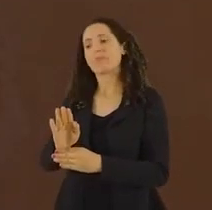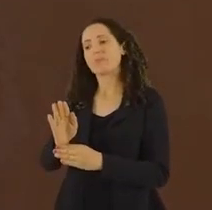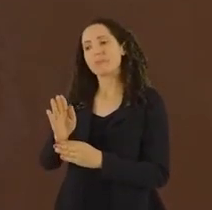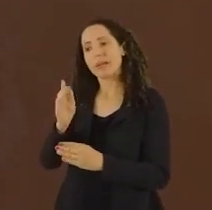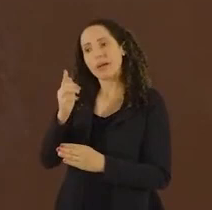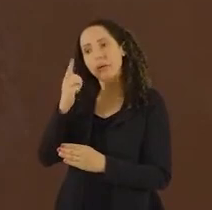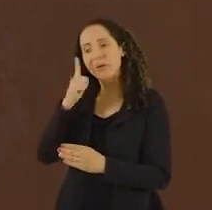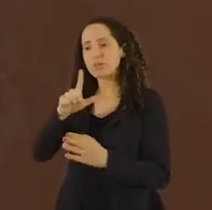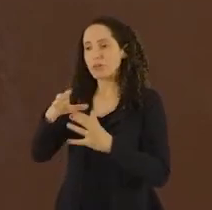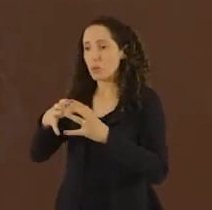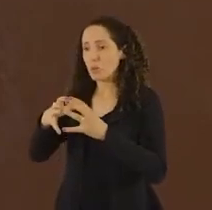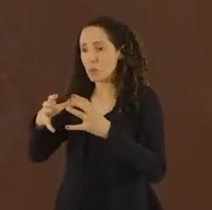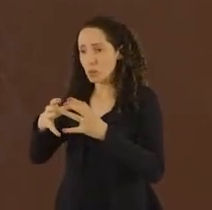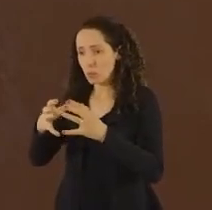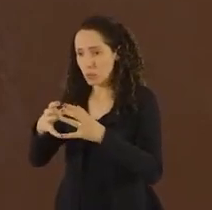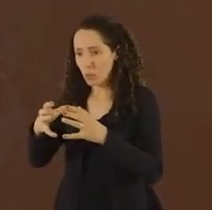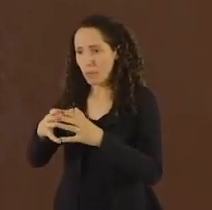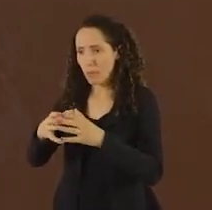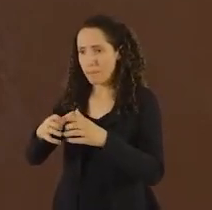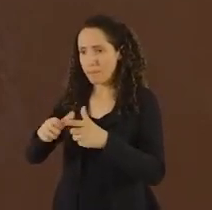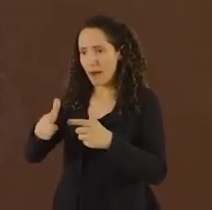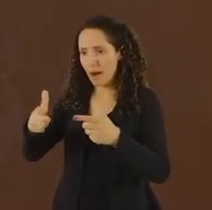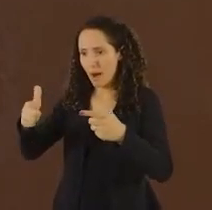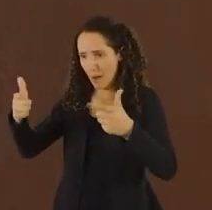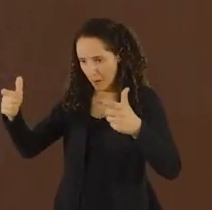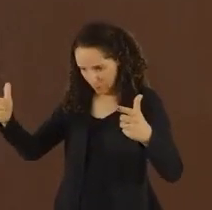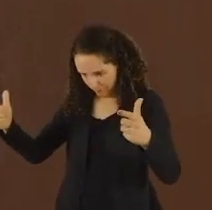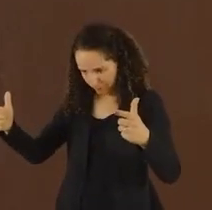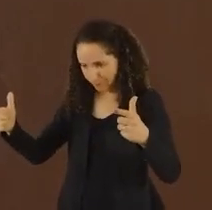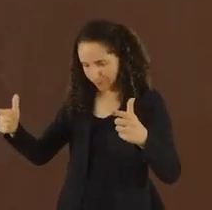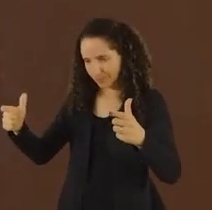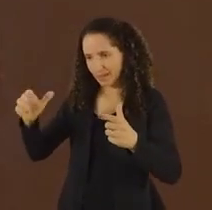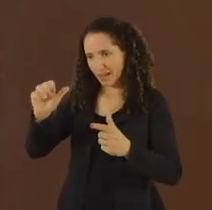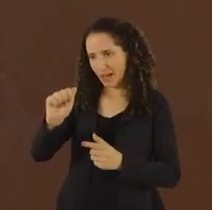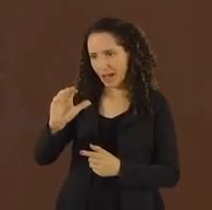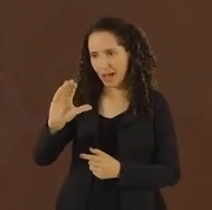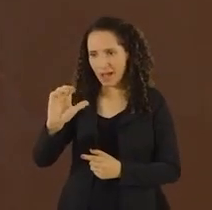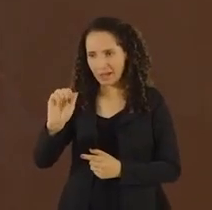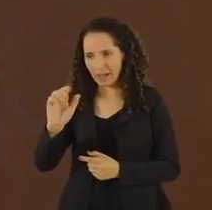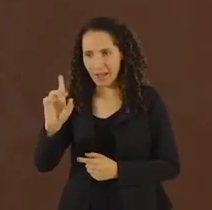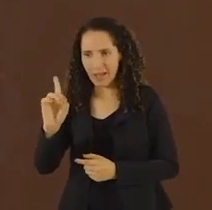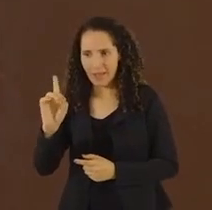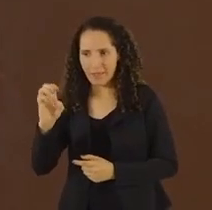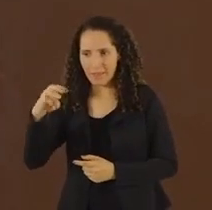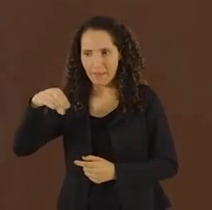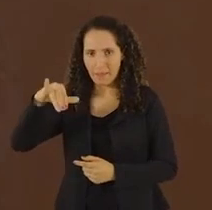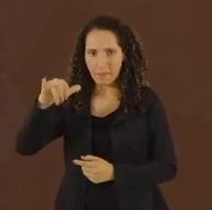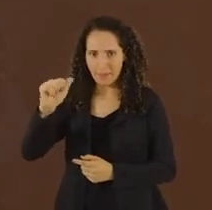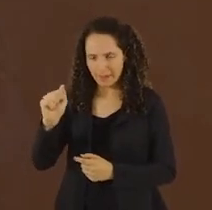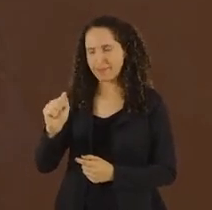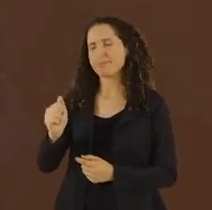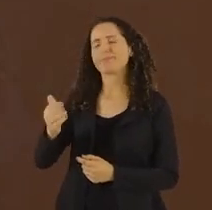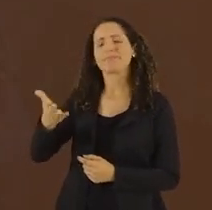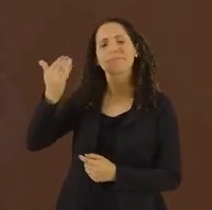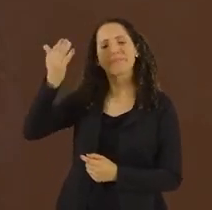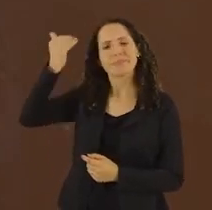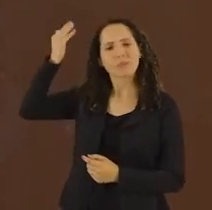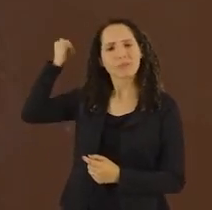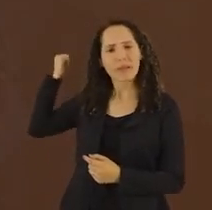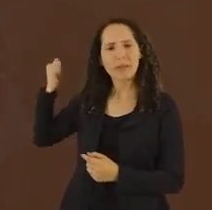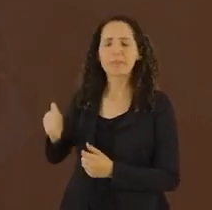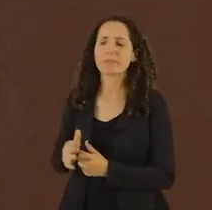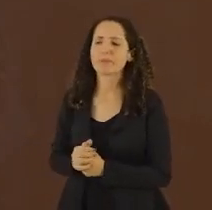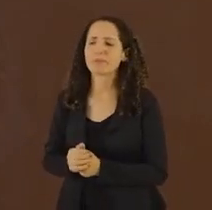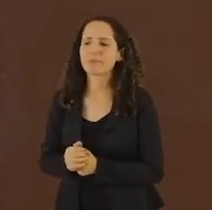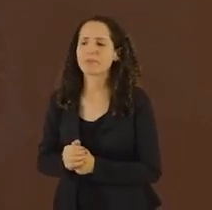especificidade do campo no qual atua aquela determinada academia é há muito tempo que as